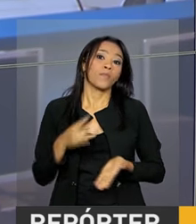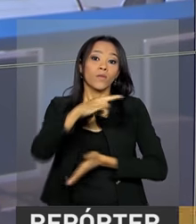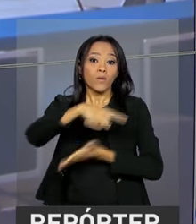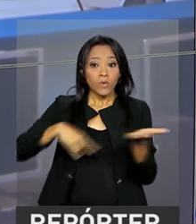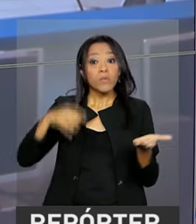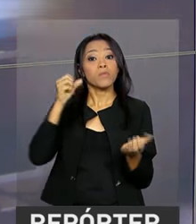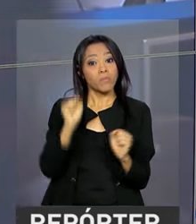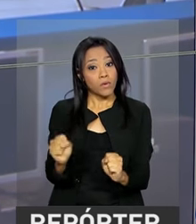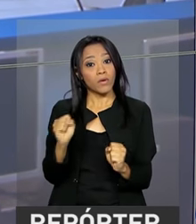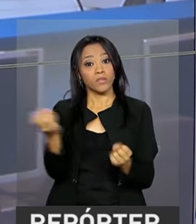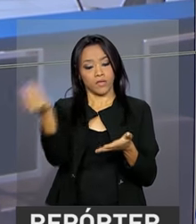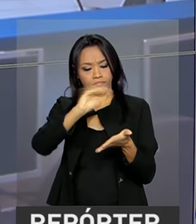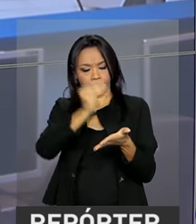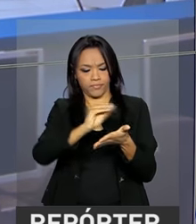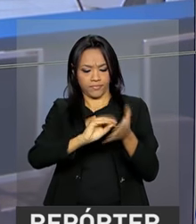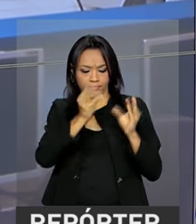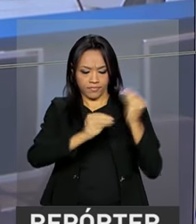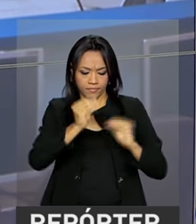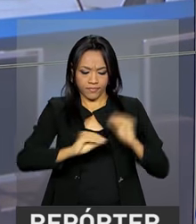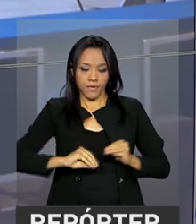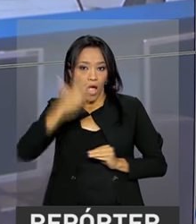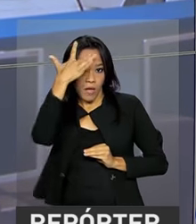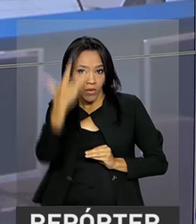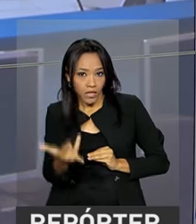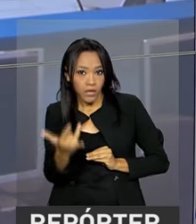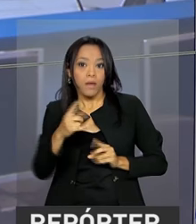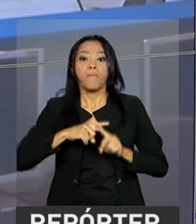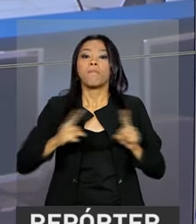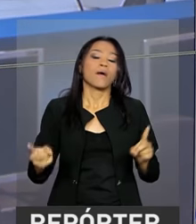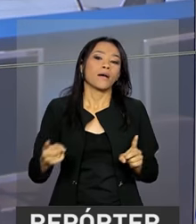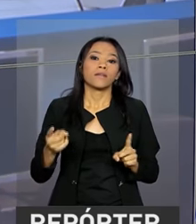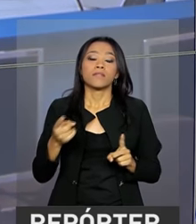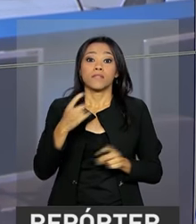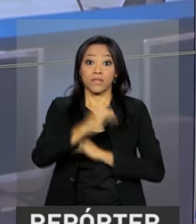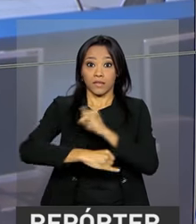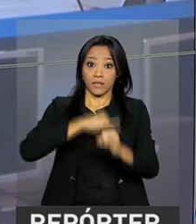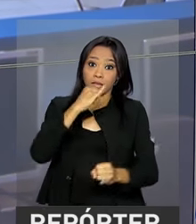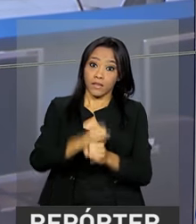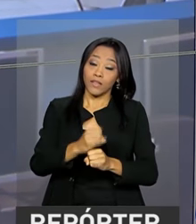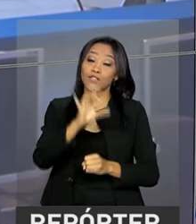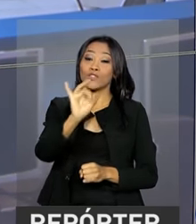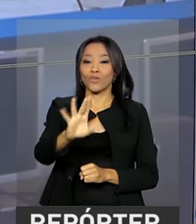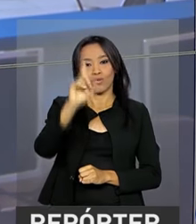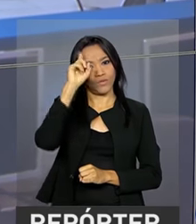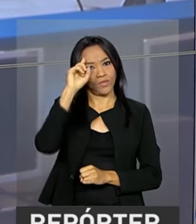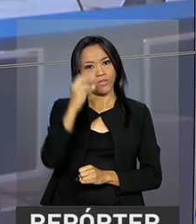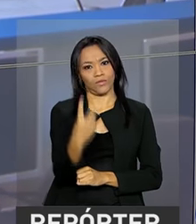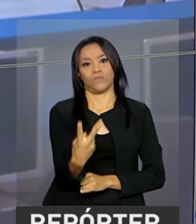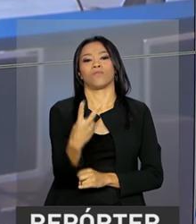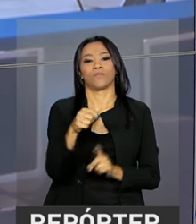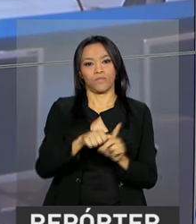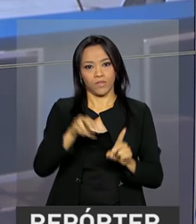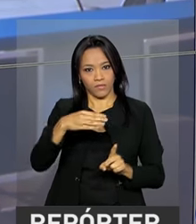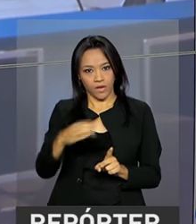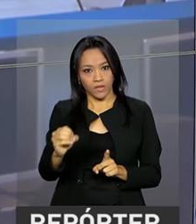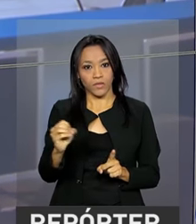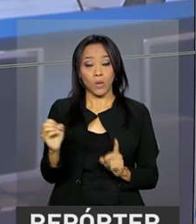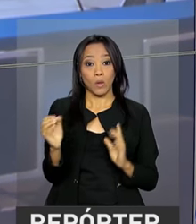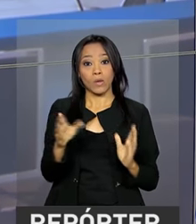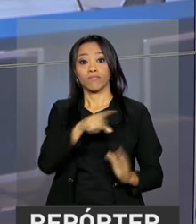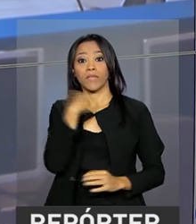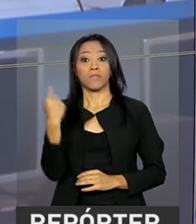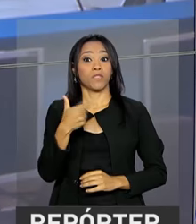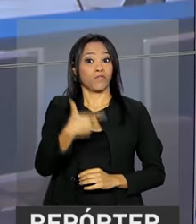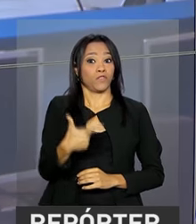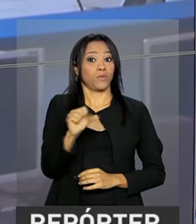O documento poderá ser preenchido a partir de amanhã, mas a transmissão por meio da internet só no dia 2 de março. O prazo